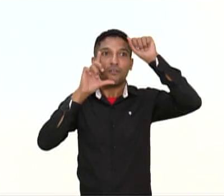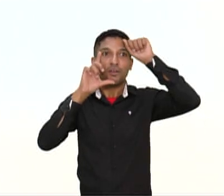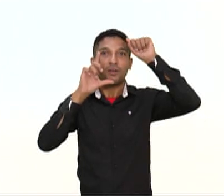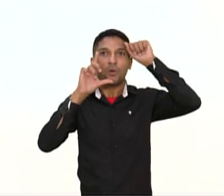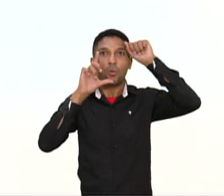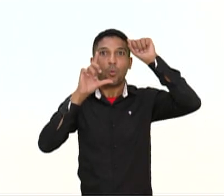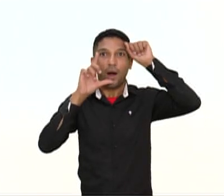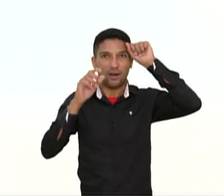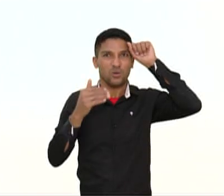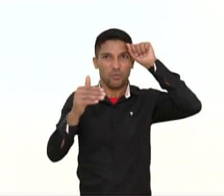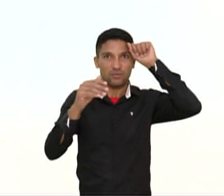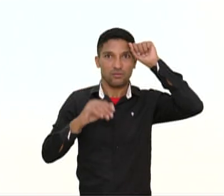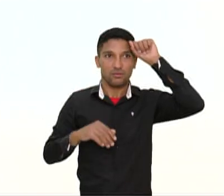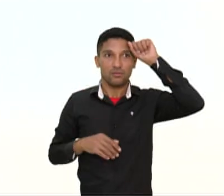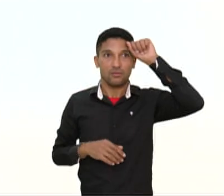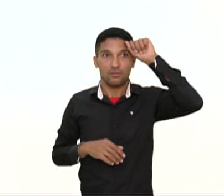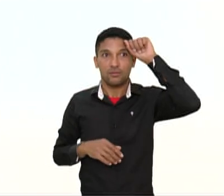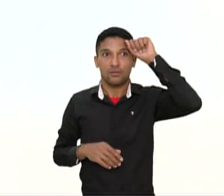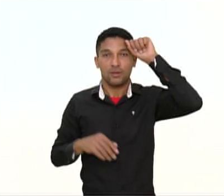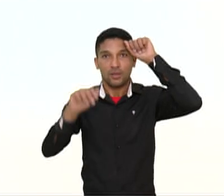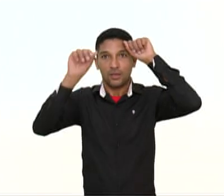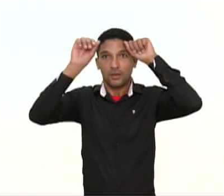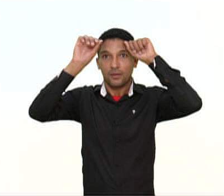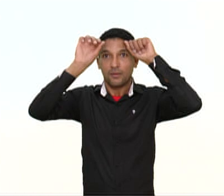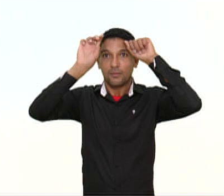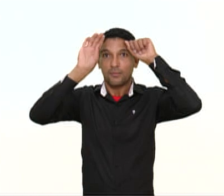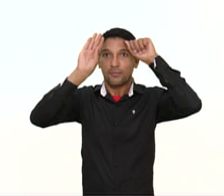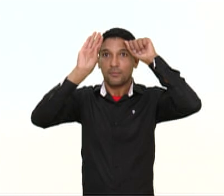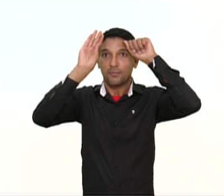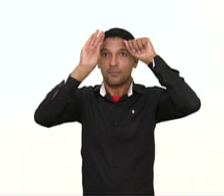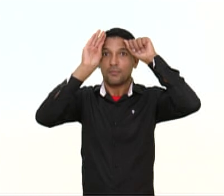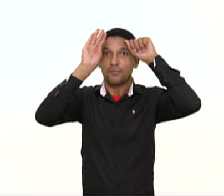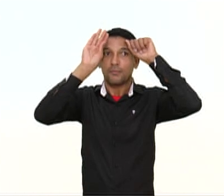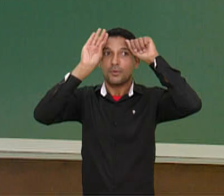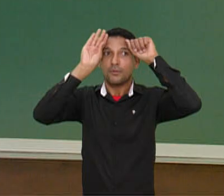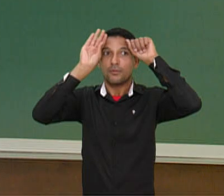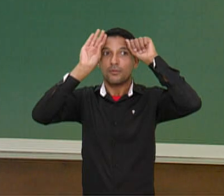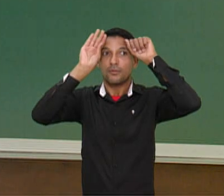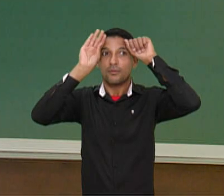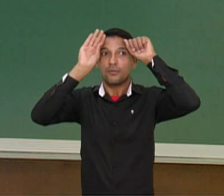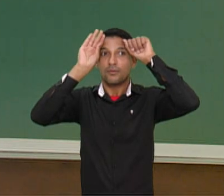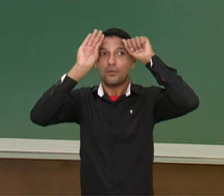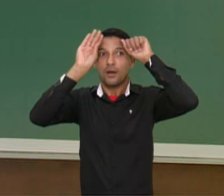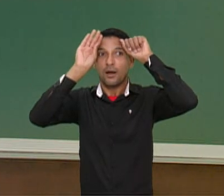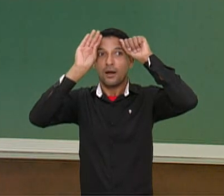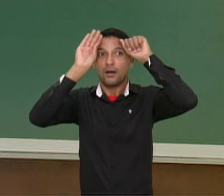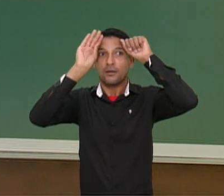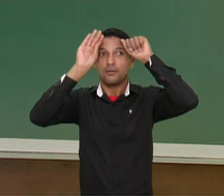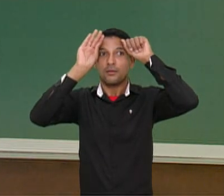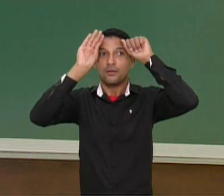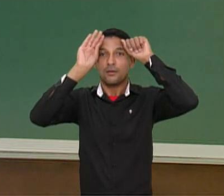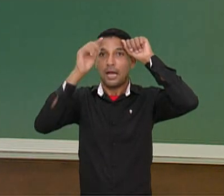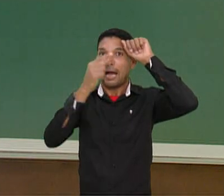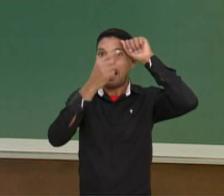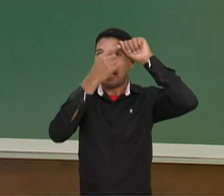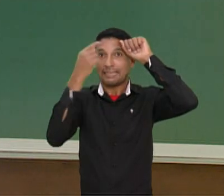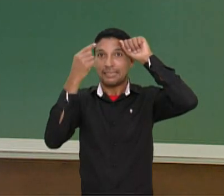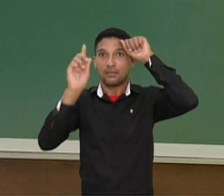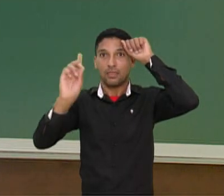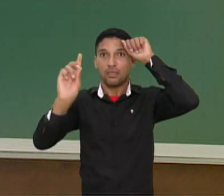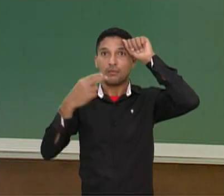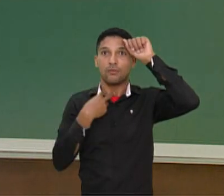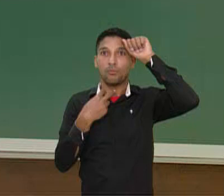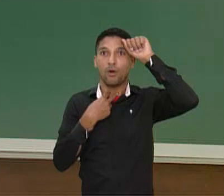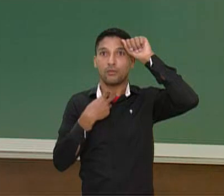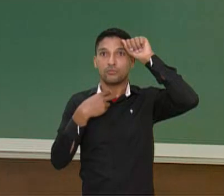comecei pelo A, tá bom? Fui na ordem para não esquecer de ninguém. Então eu peguei o vértice A, não posso ligar no B, porque o B